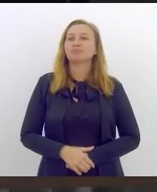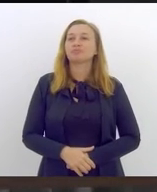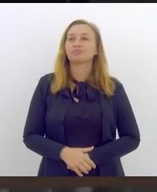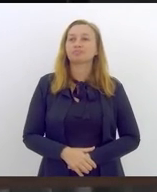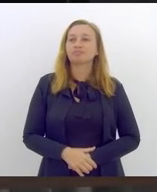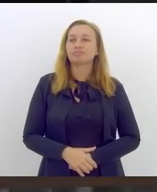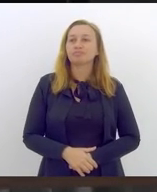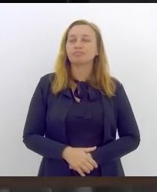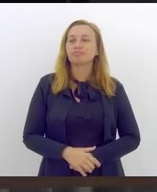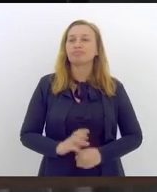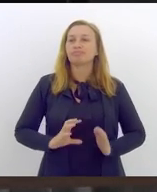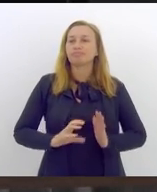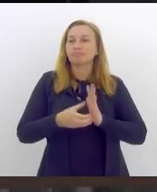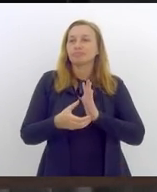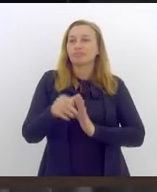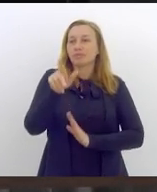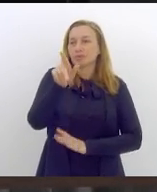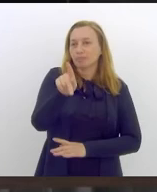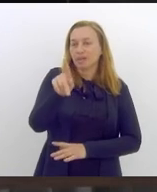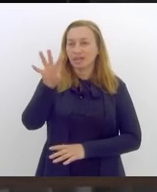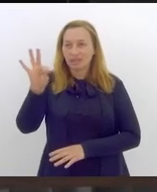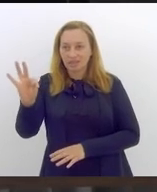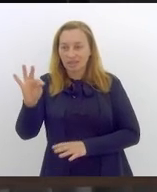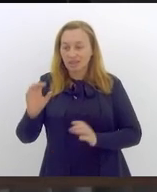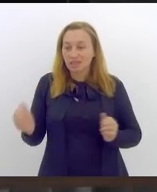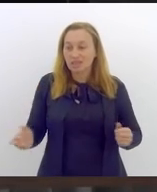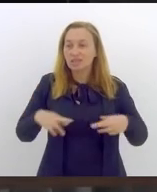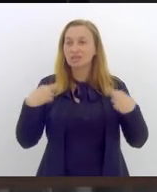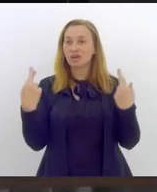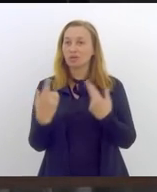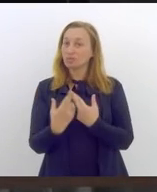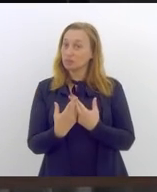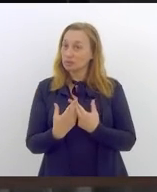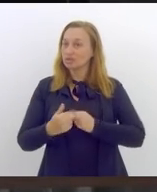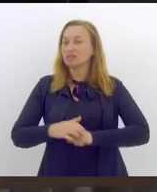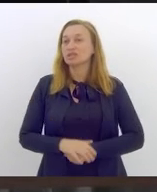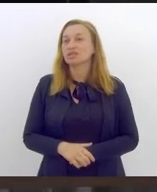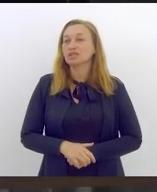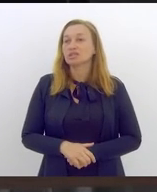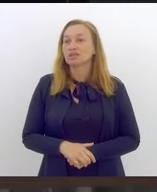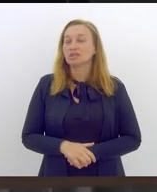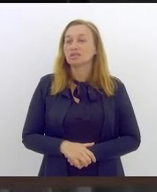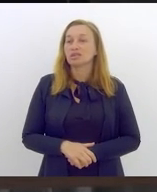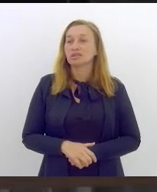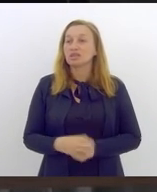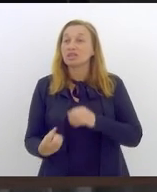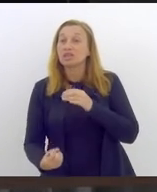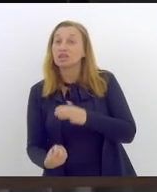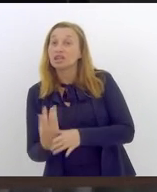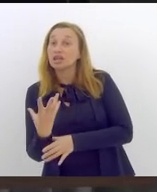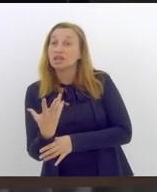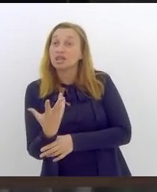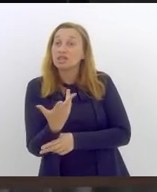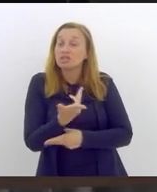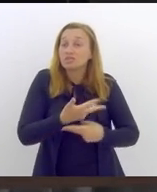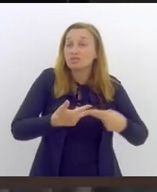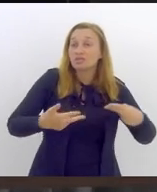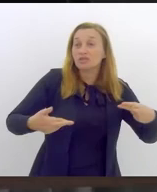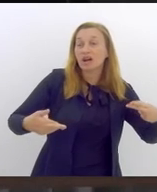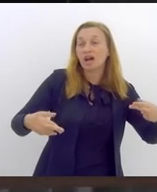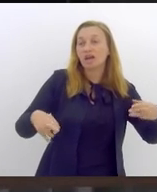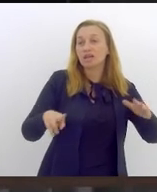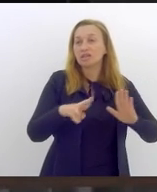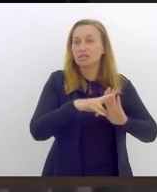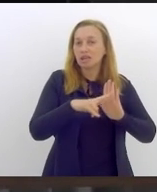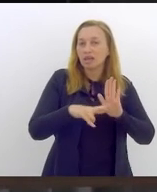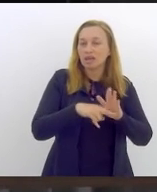o PT se reúne e desta reunião surgem as resoluções do encontro